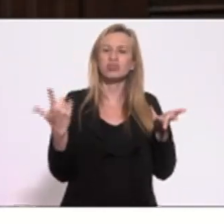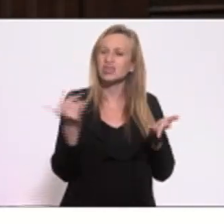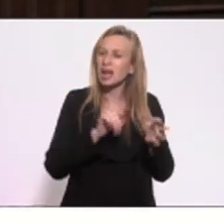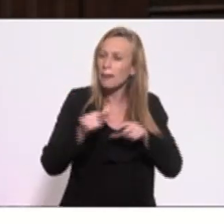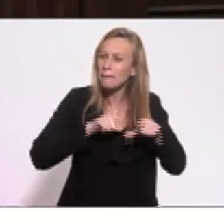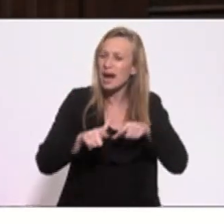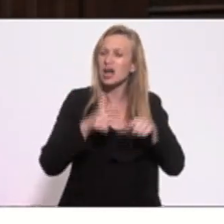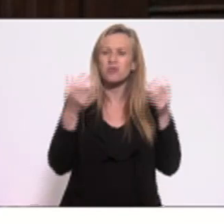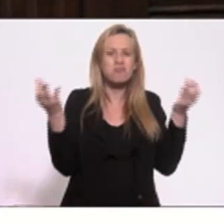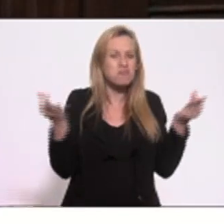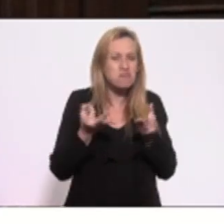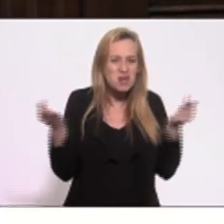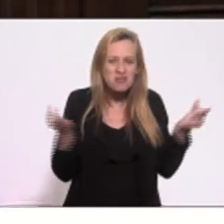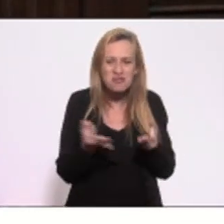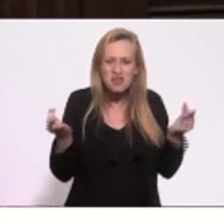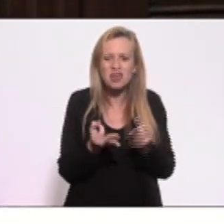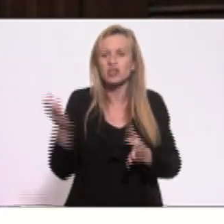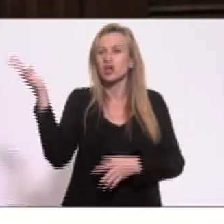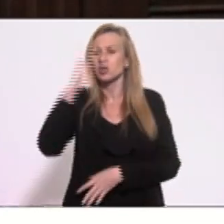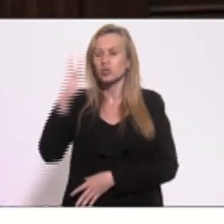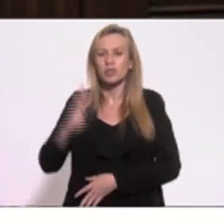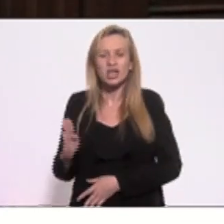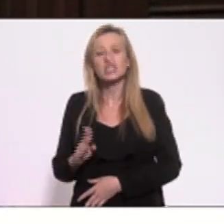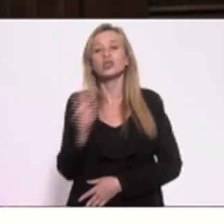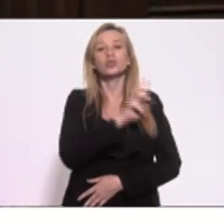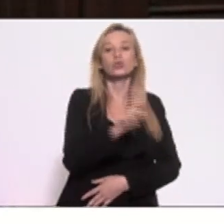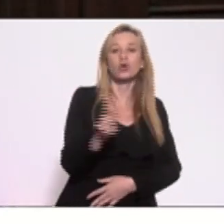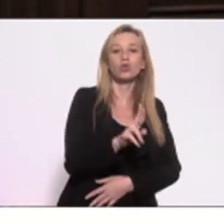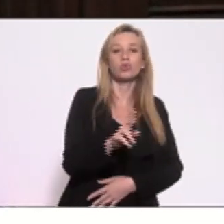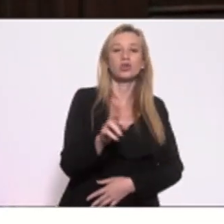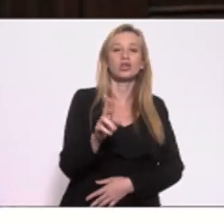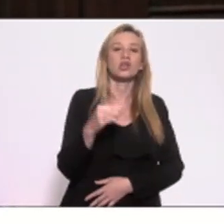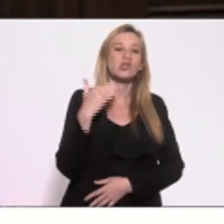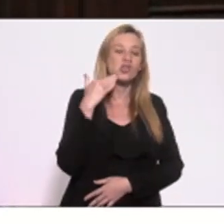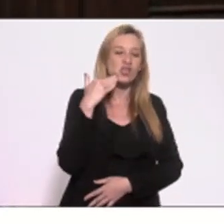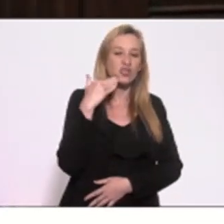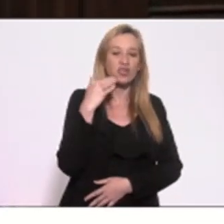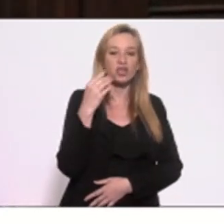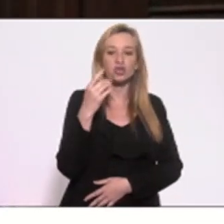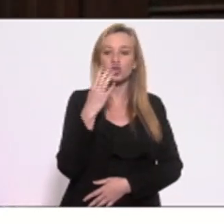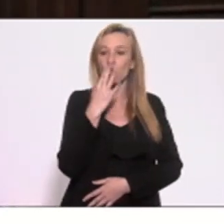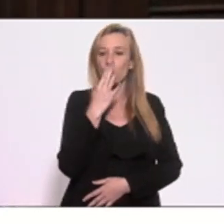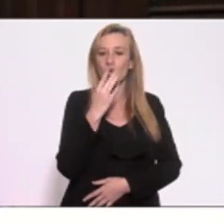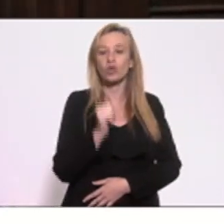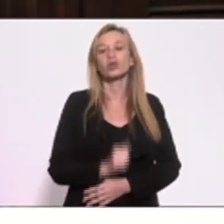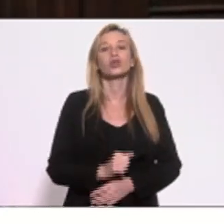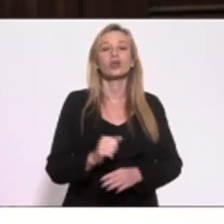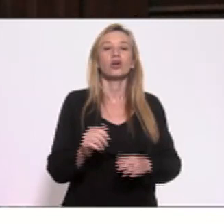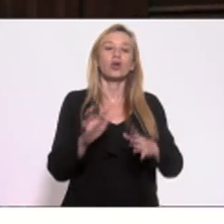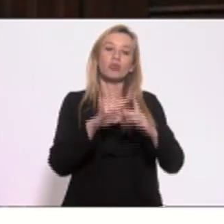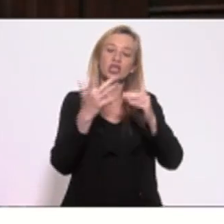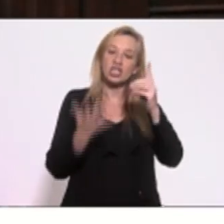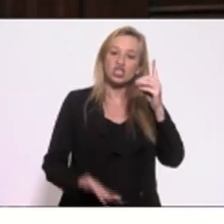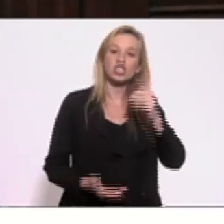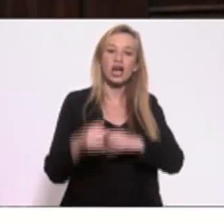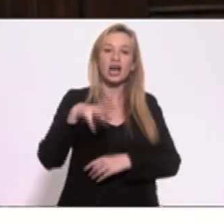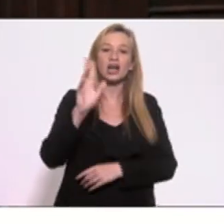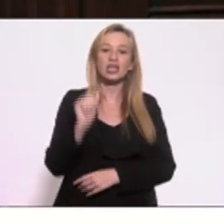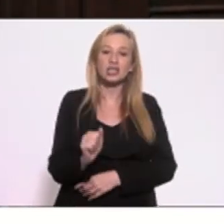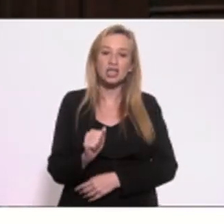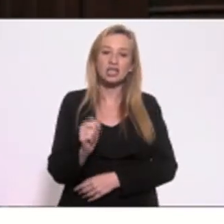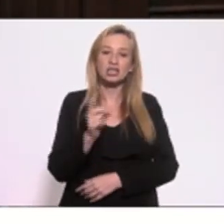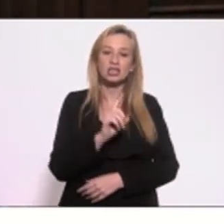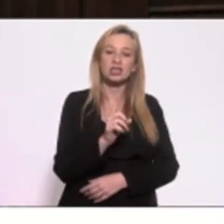obra-prima e clássica no Brasil, chamado Um Defeito de Cor. Homenagear a Ana Maria é não